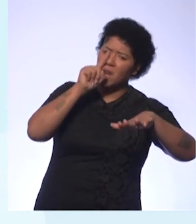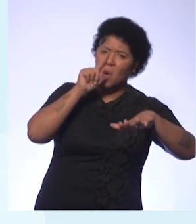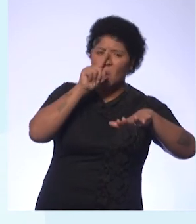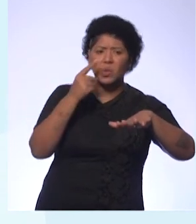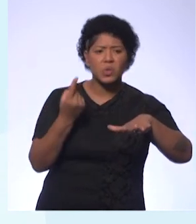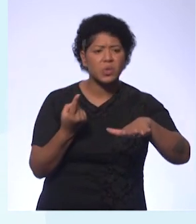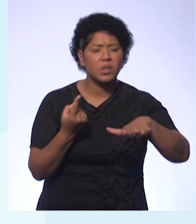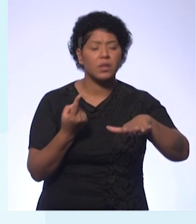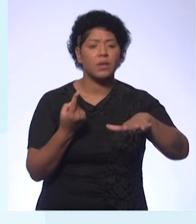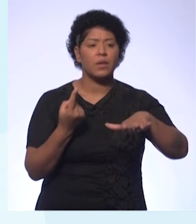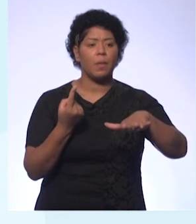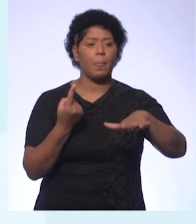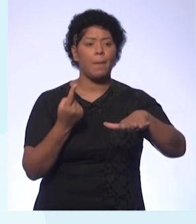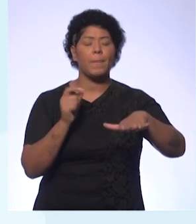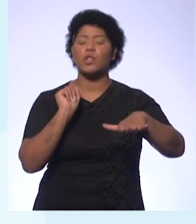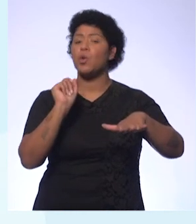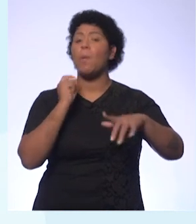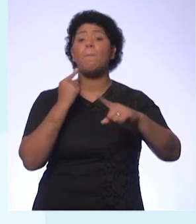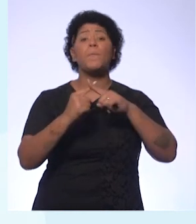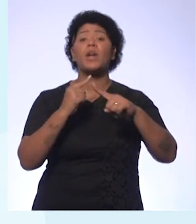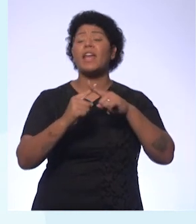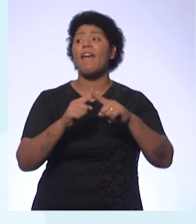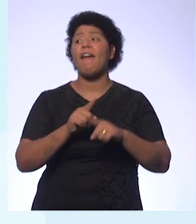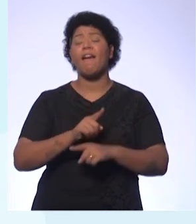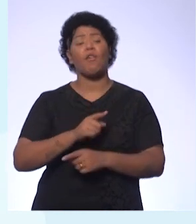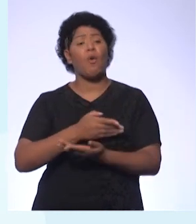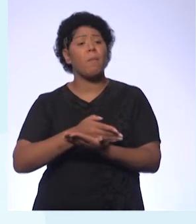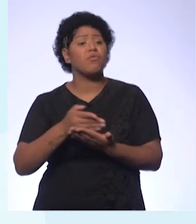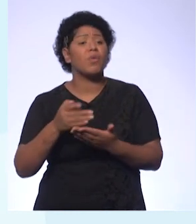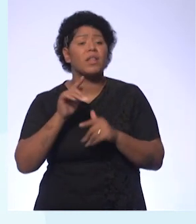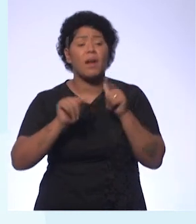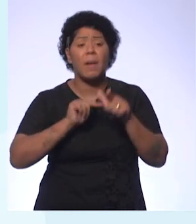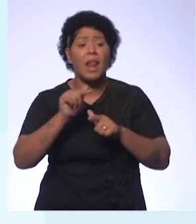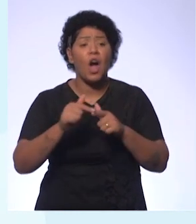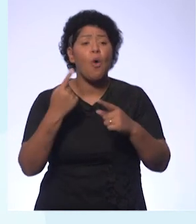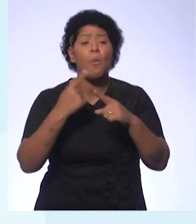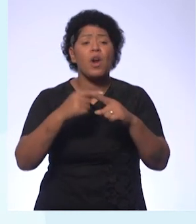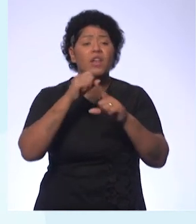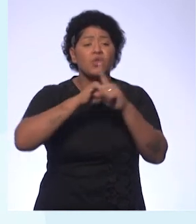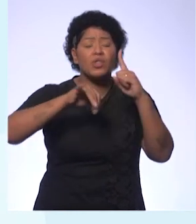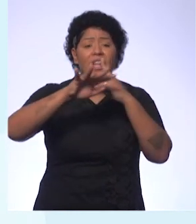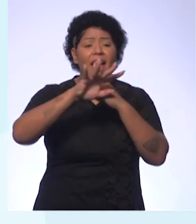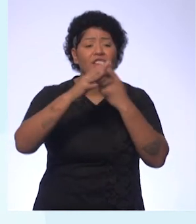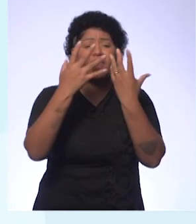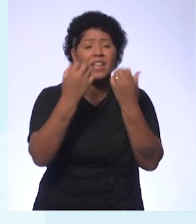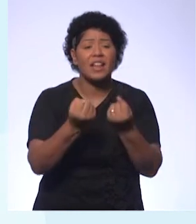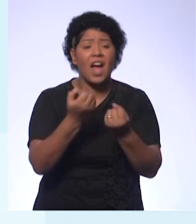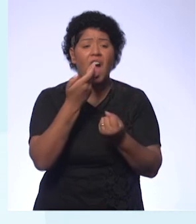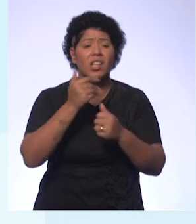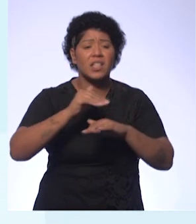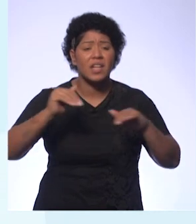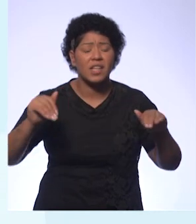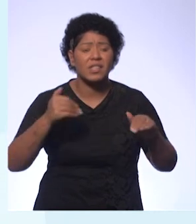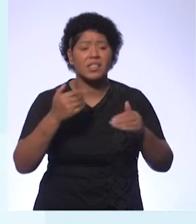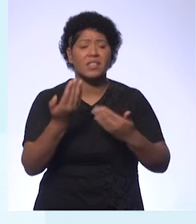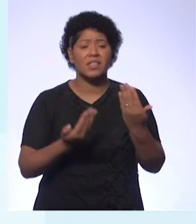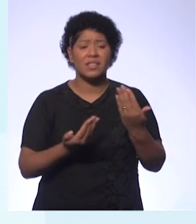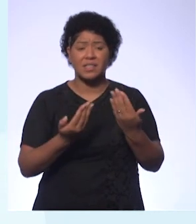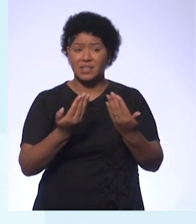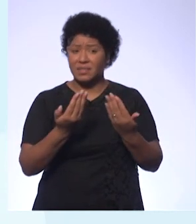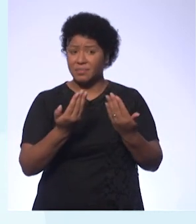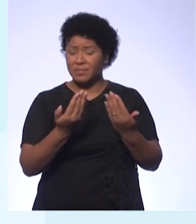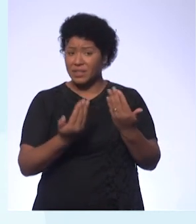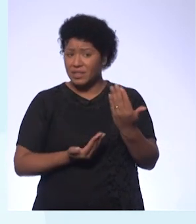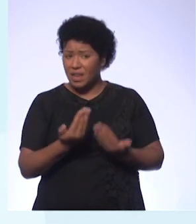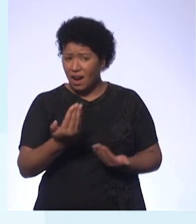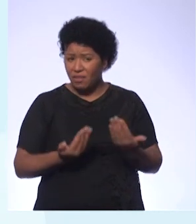criança. Mas quais razões, né, que levaram essa criança, essa sociedade a permitir esse tipo de trabalho? Essas razões, elas são as